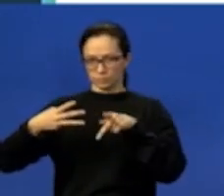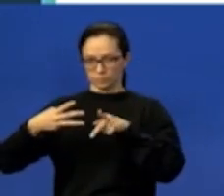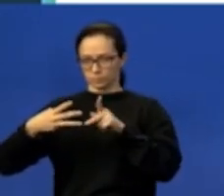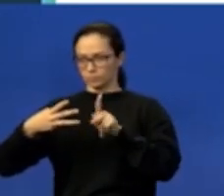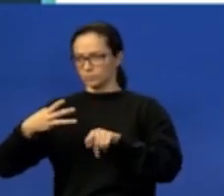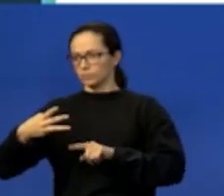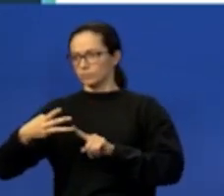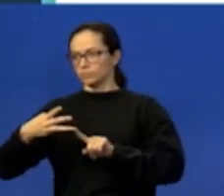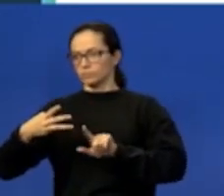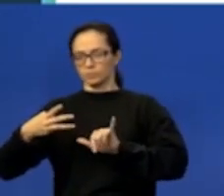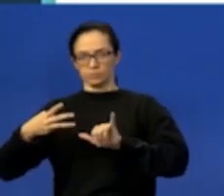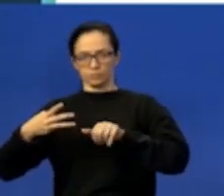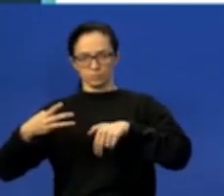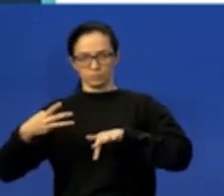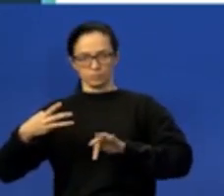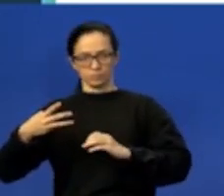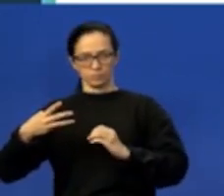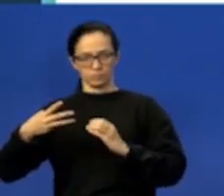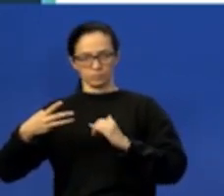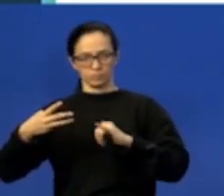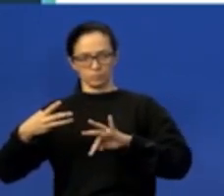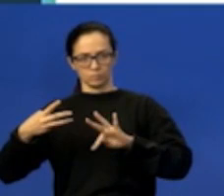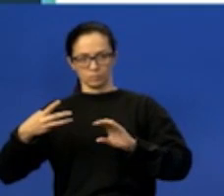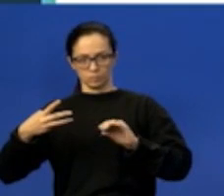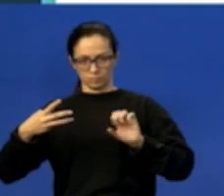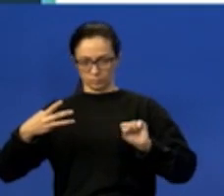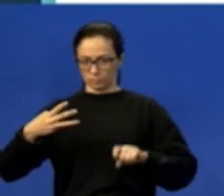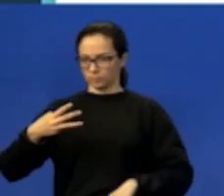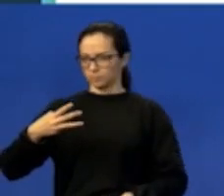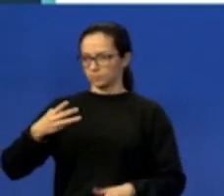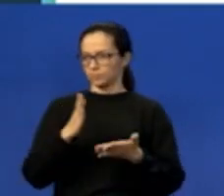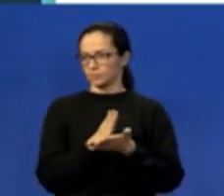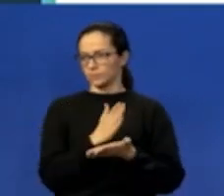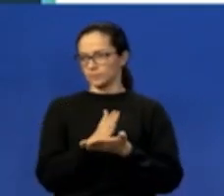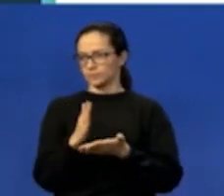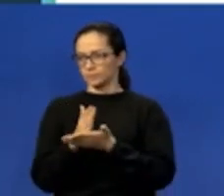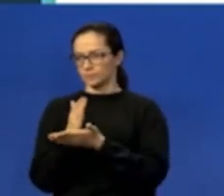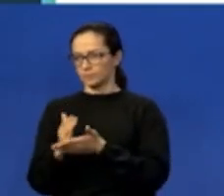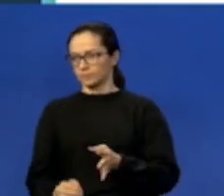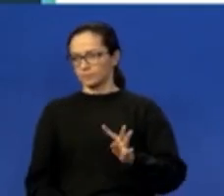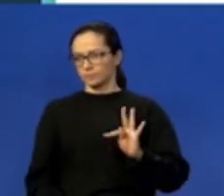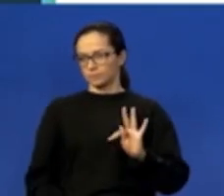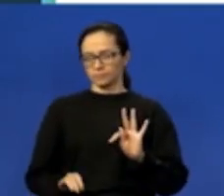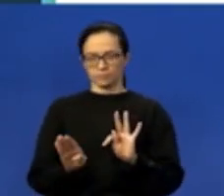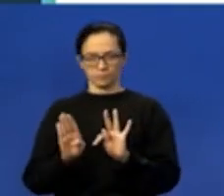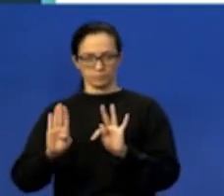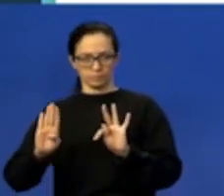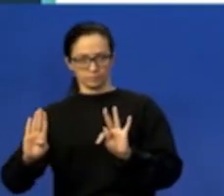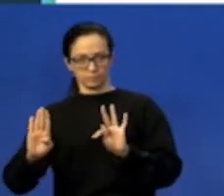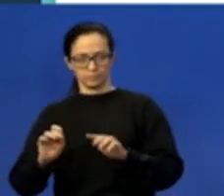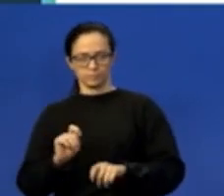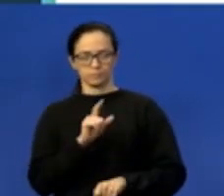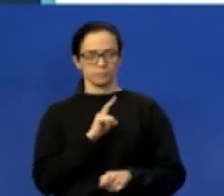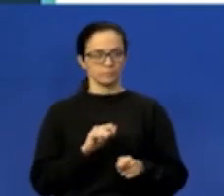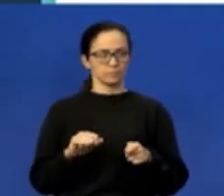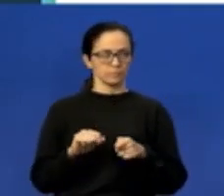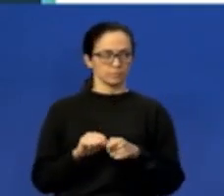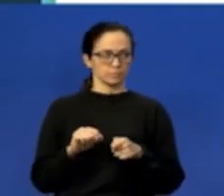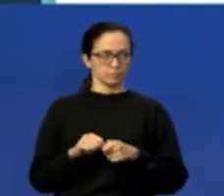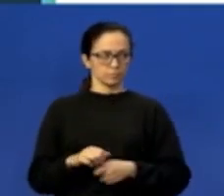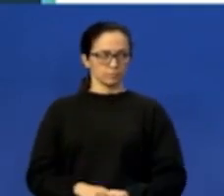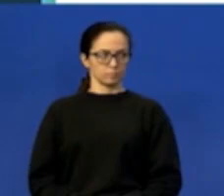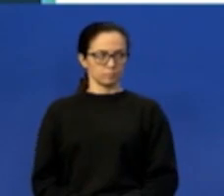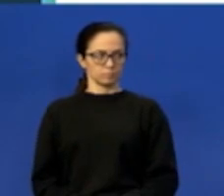Os linfócitos, propriamente dito, eles se dividem, né, em 2 outras classes, que seriam os linfócitos T e